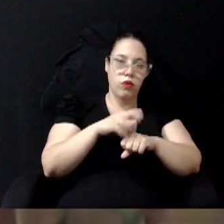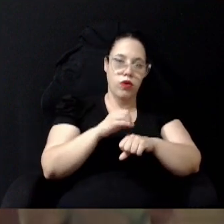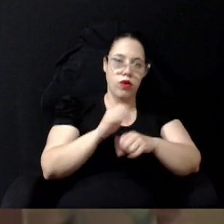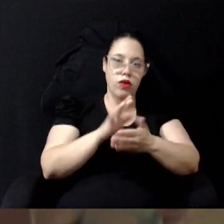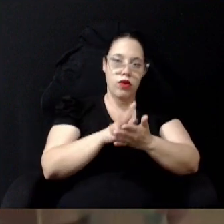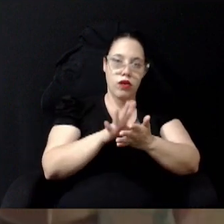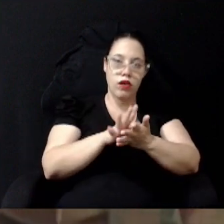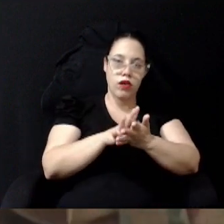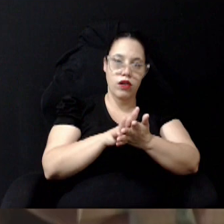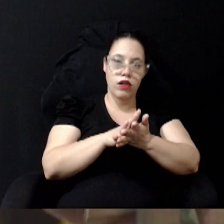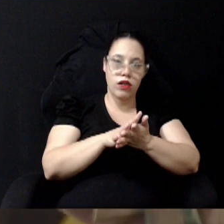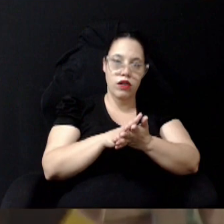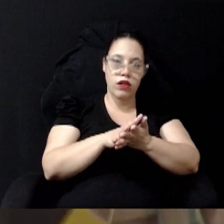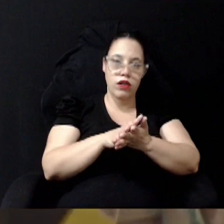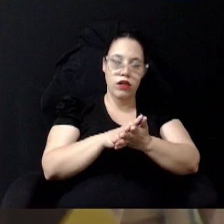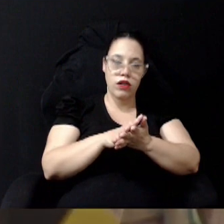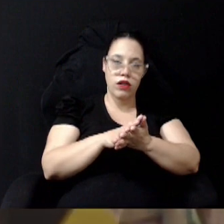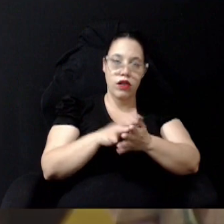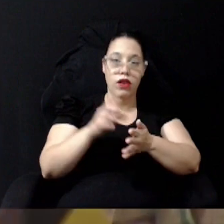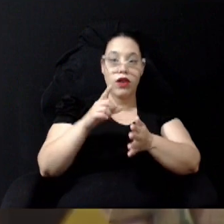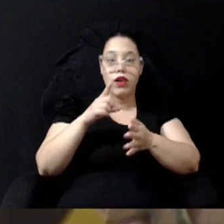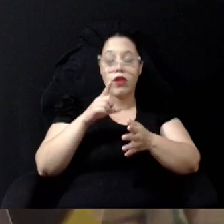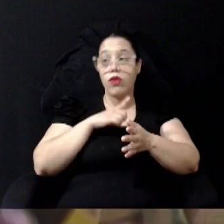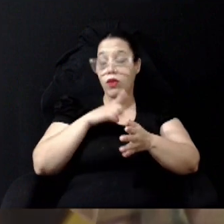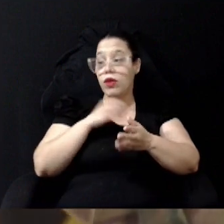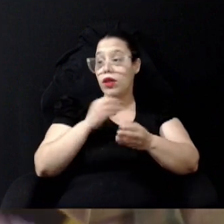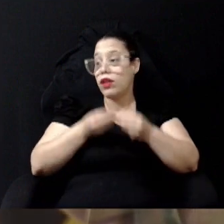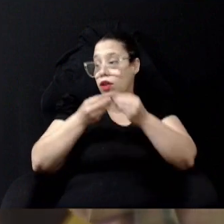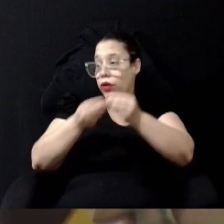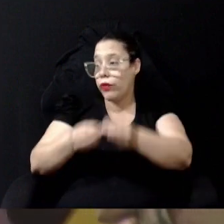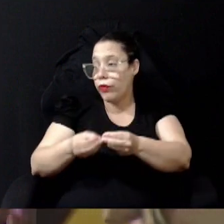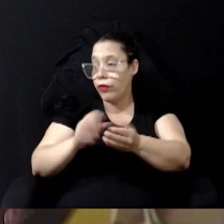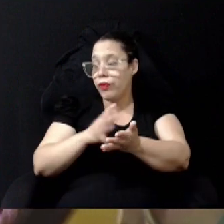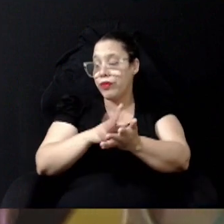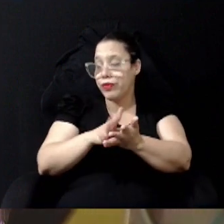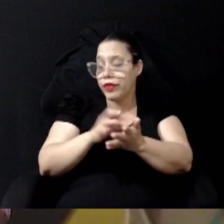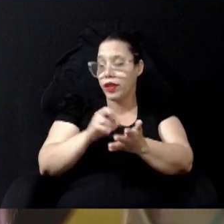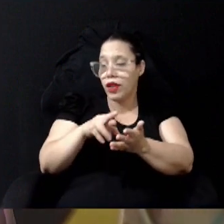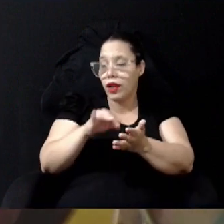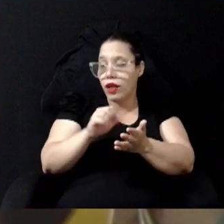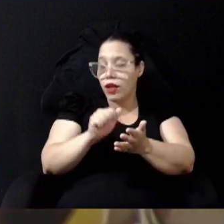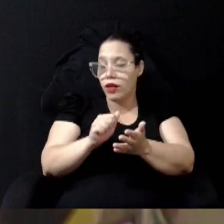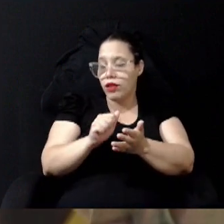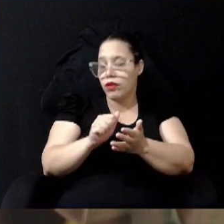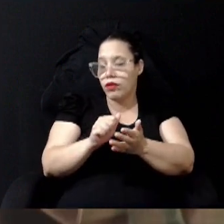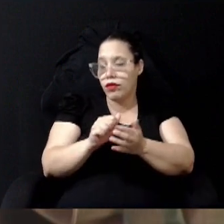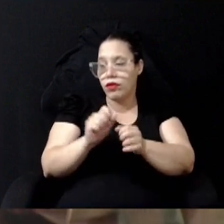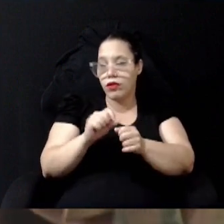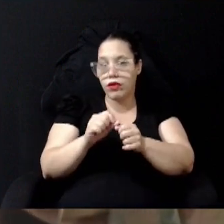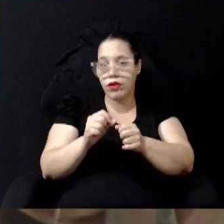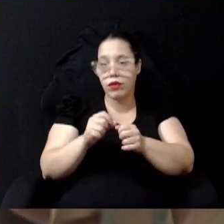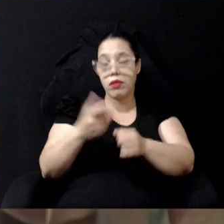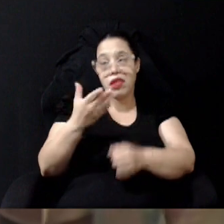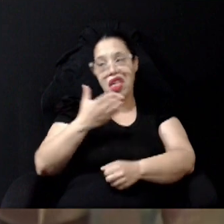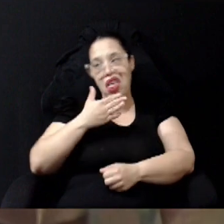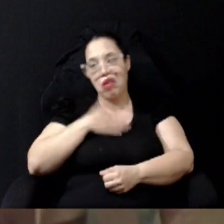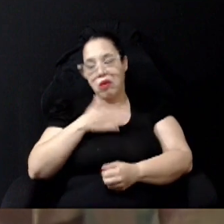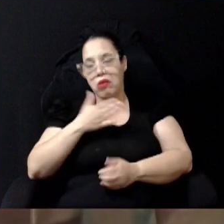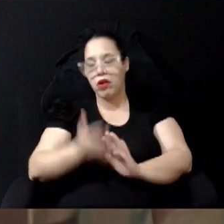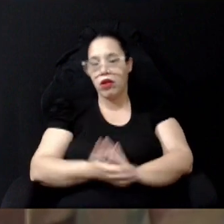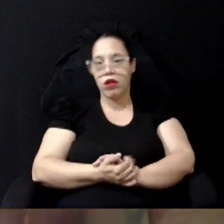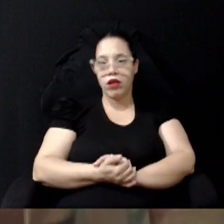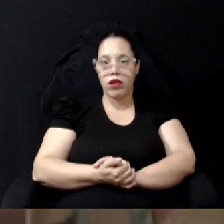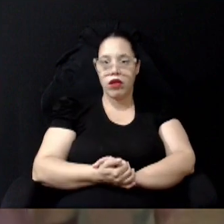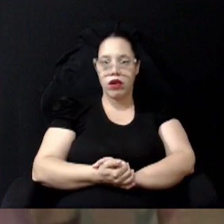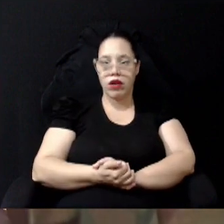Walter Rios foi quem me deu. O meu bumbo de samba, Walter Rios foi quem me deu. E eu